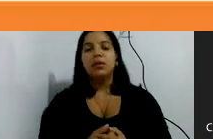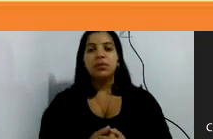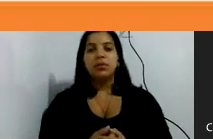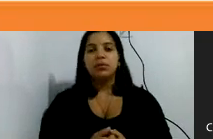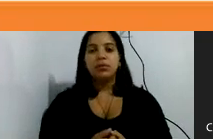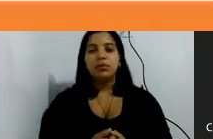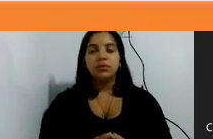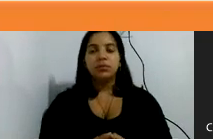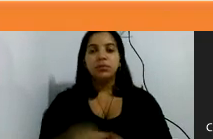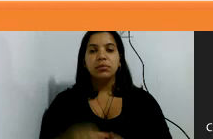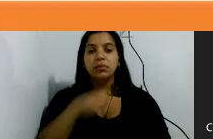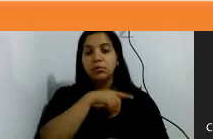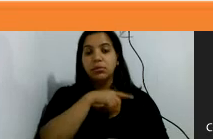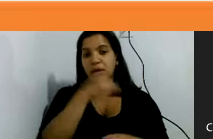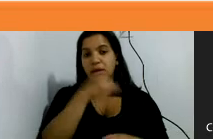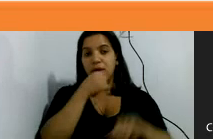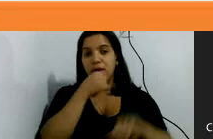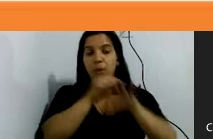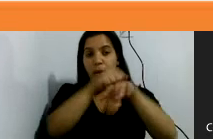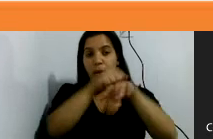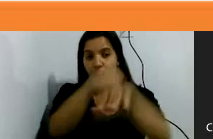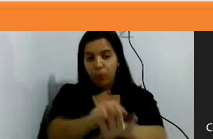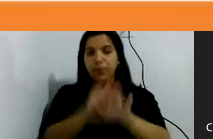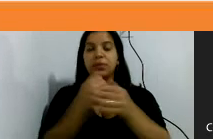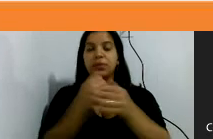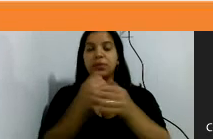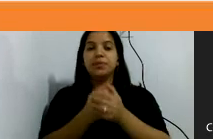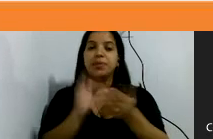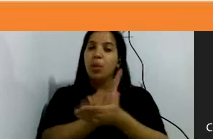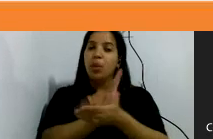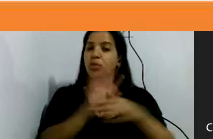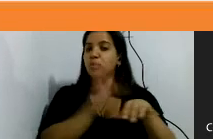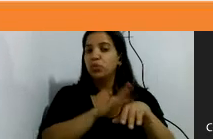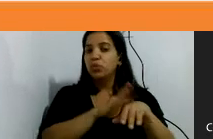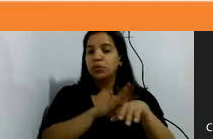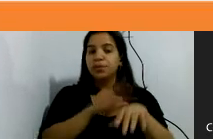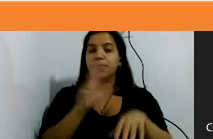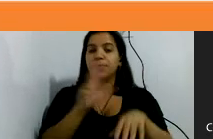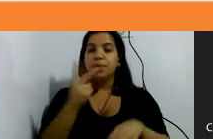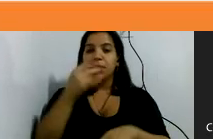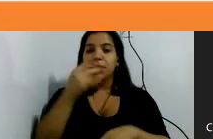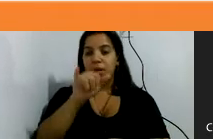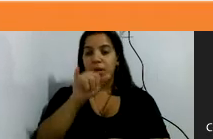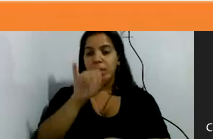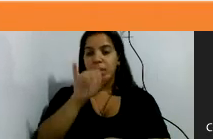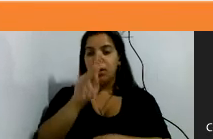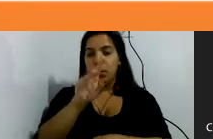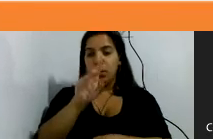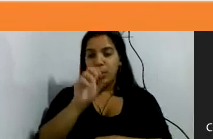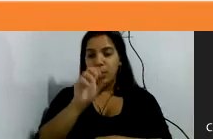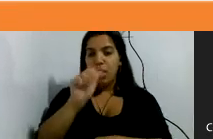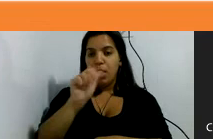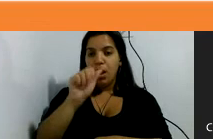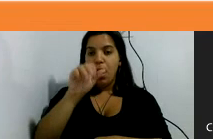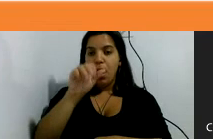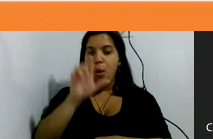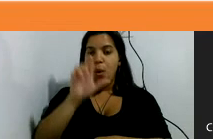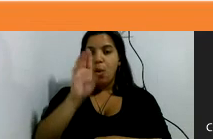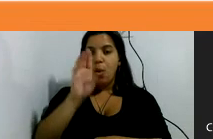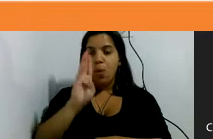gente tem, por exemplo, albumina. Em algumas patologias, a gente tem hipoalbuminemia. Então, essa